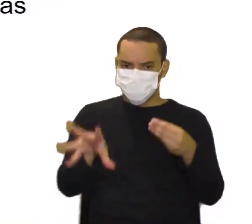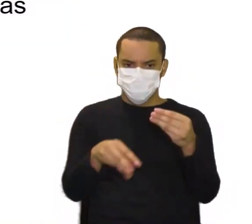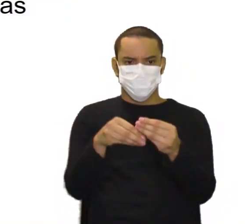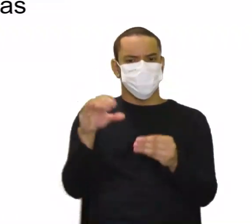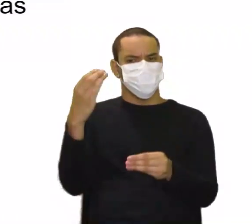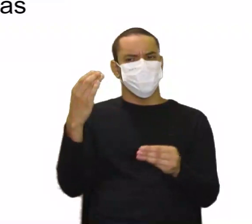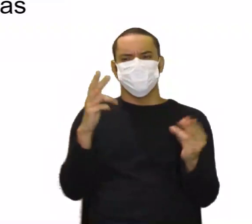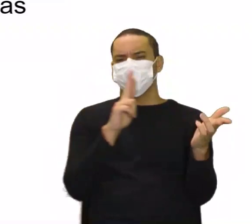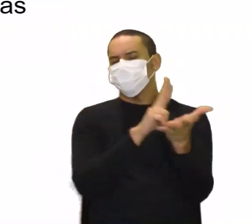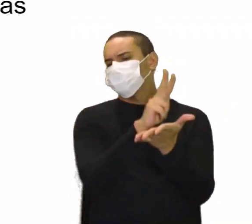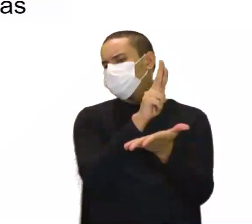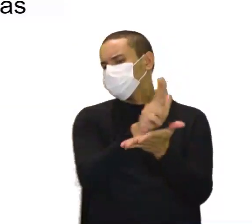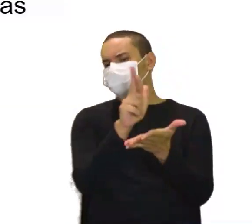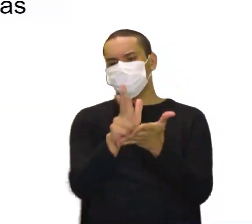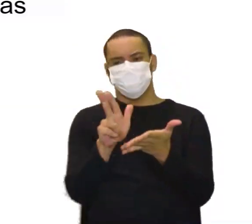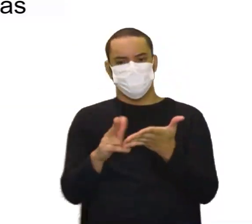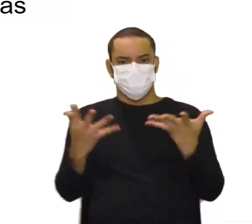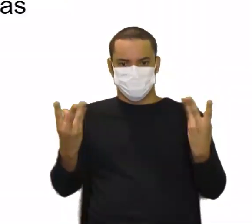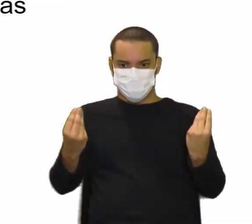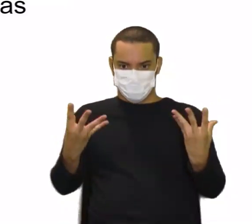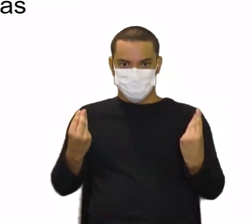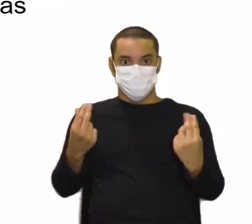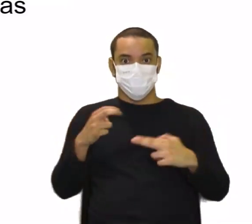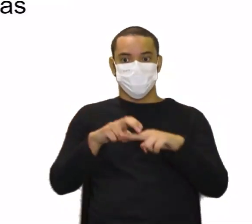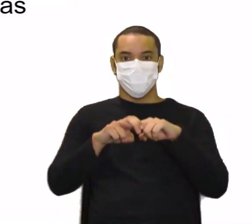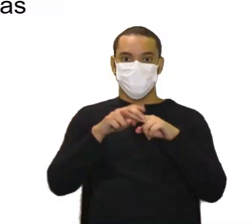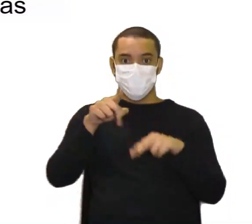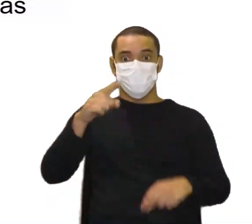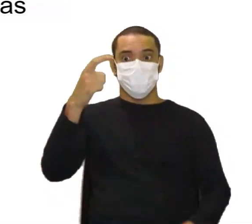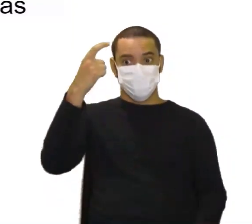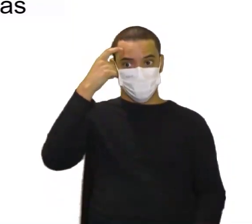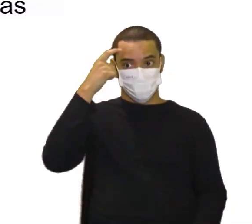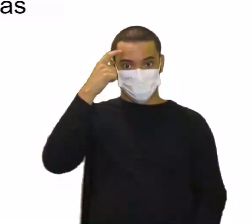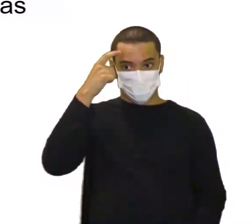foram muitas contribuições. Então, se você pensar aí,